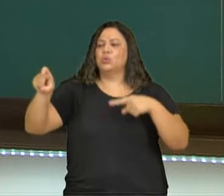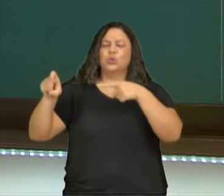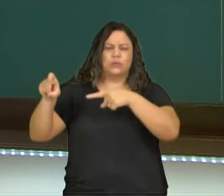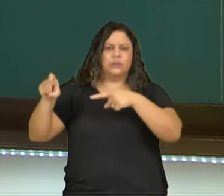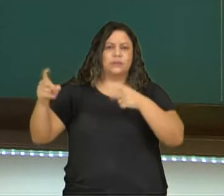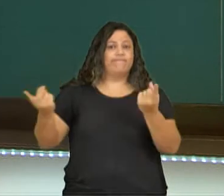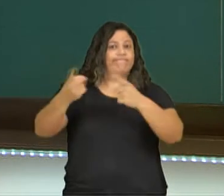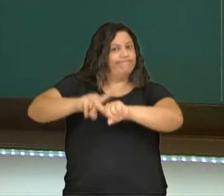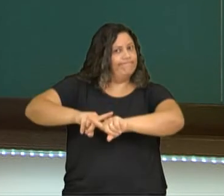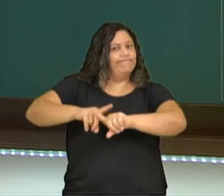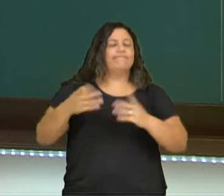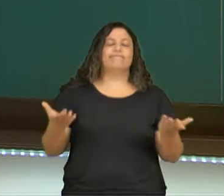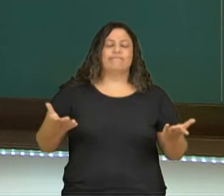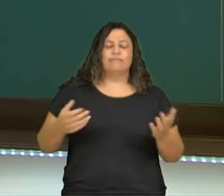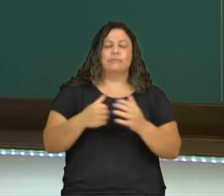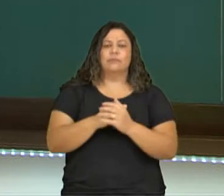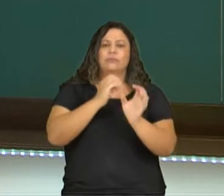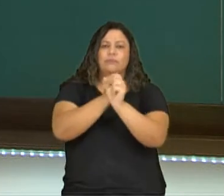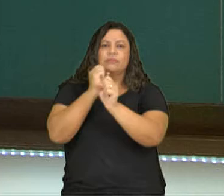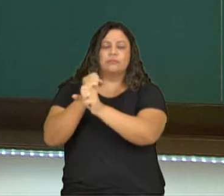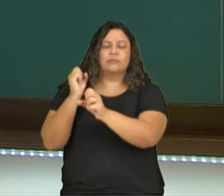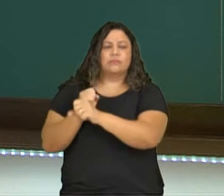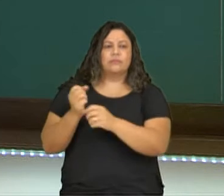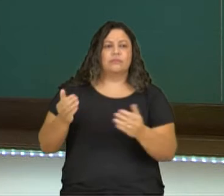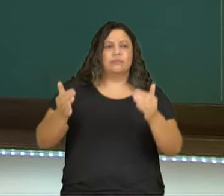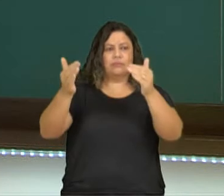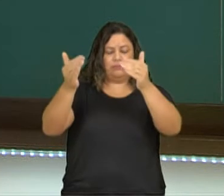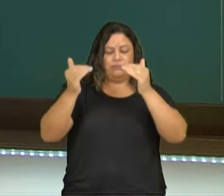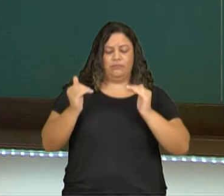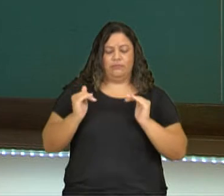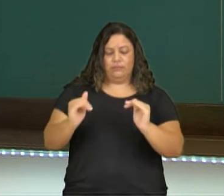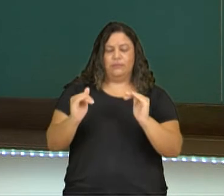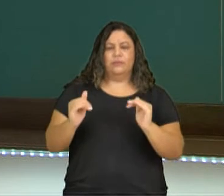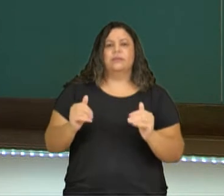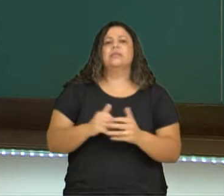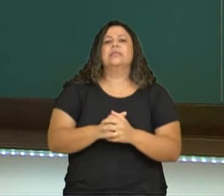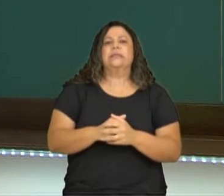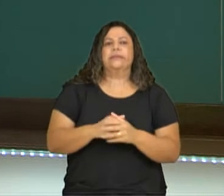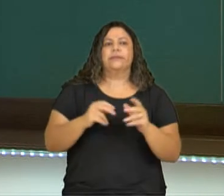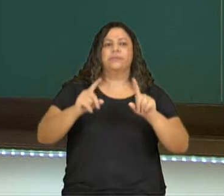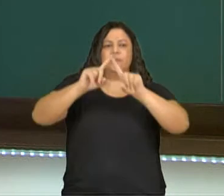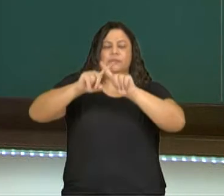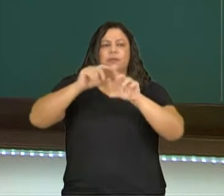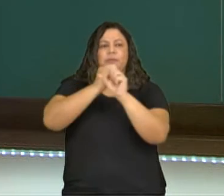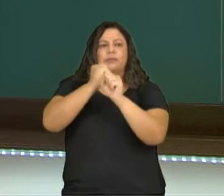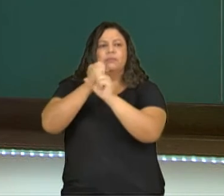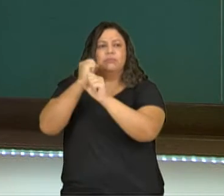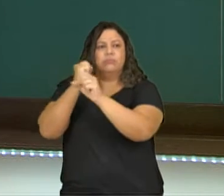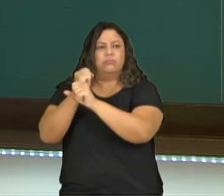pureza. Então, fazendo os cálculos, X vezes 200, 140 vezes